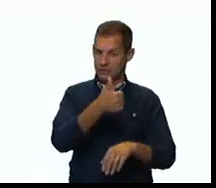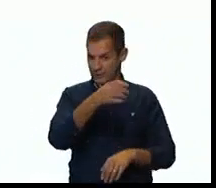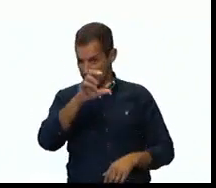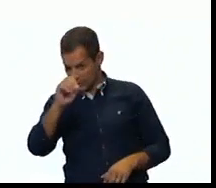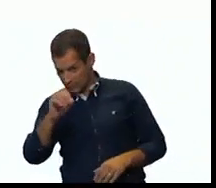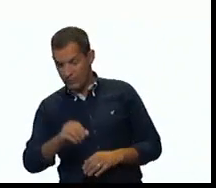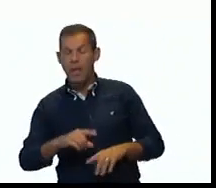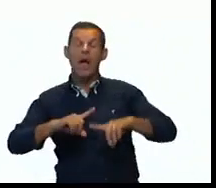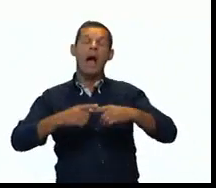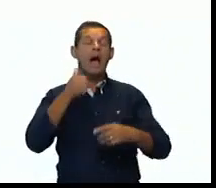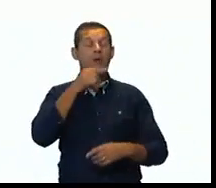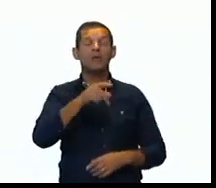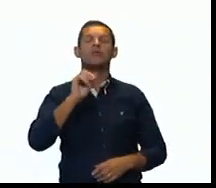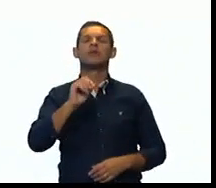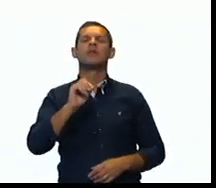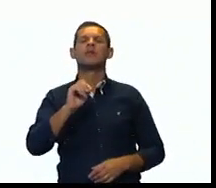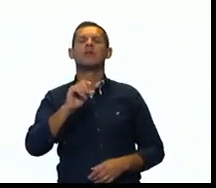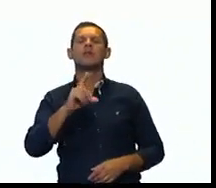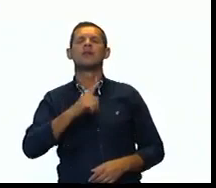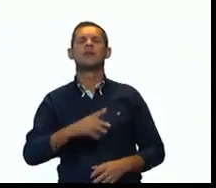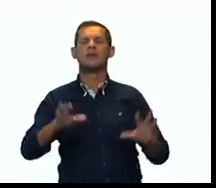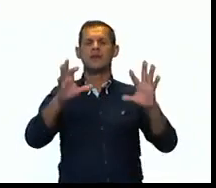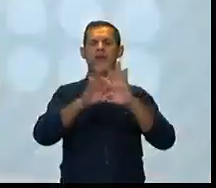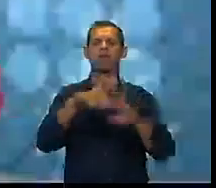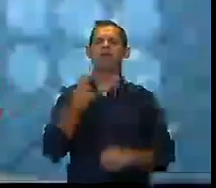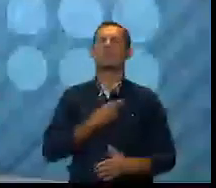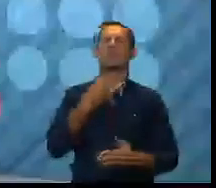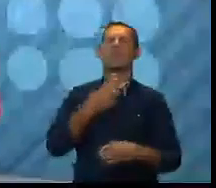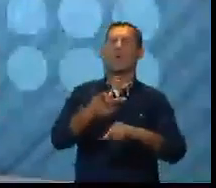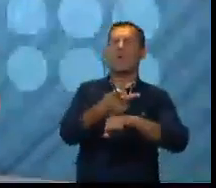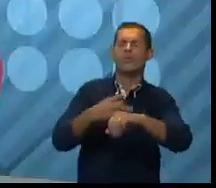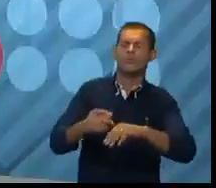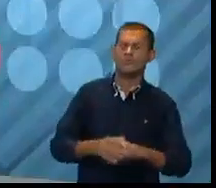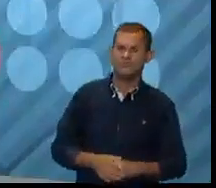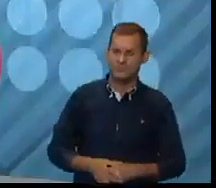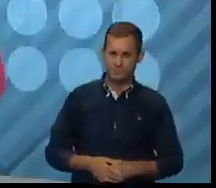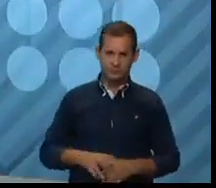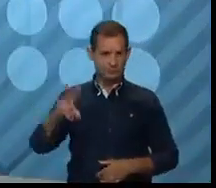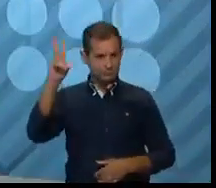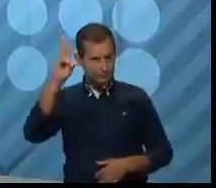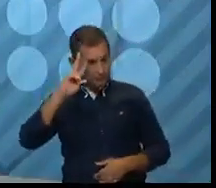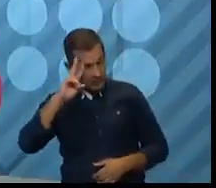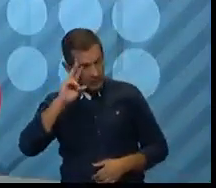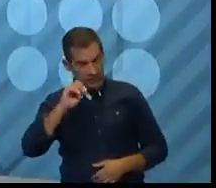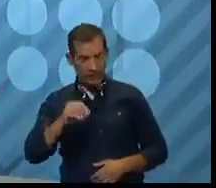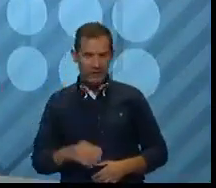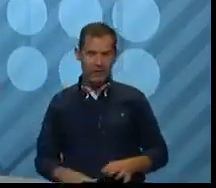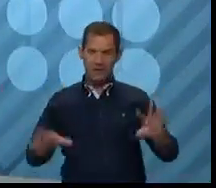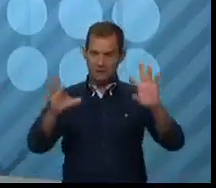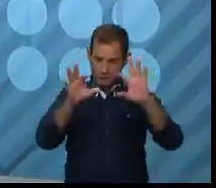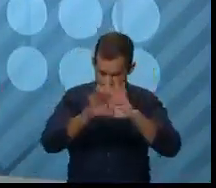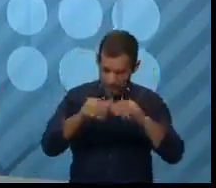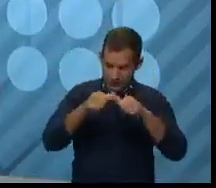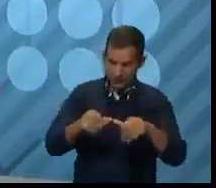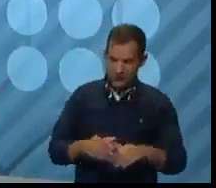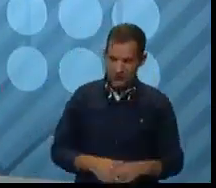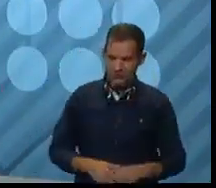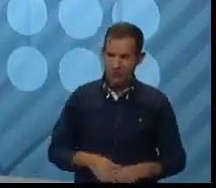10. Mas, professor, o que isso tem a ver com o que nós estamos procurando? Lembre-se que as integrais, elas